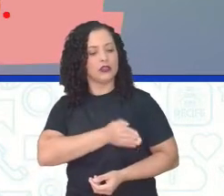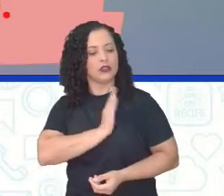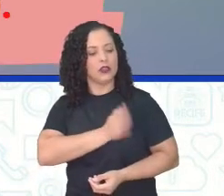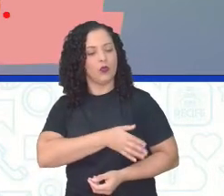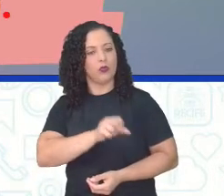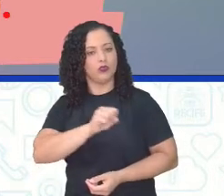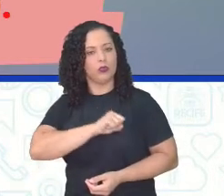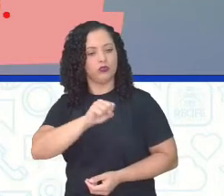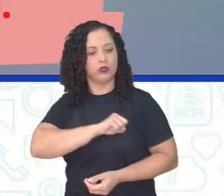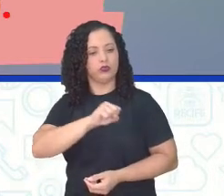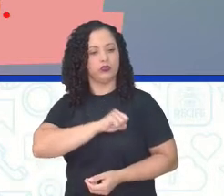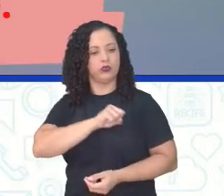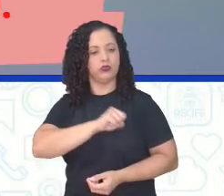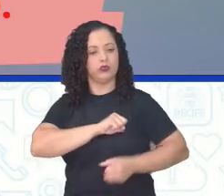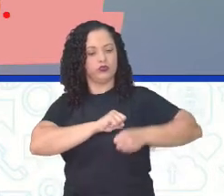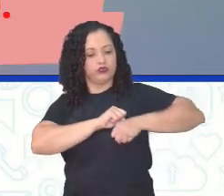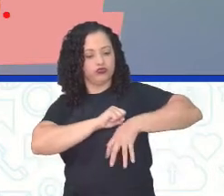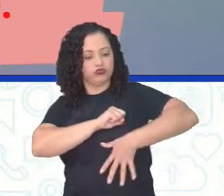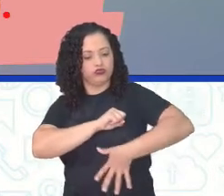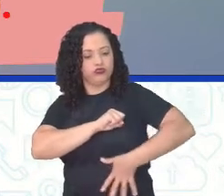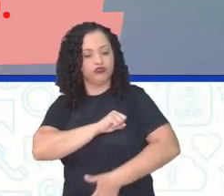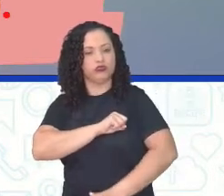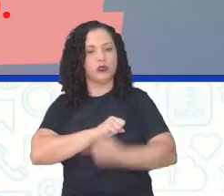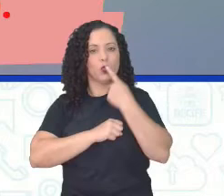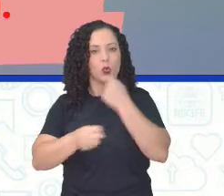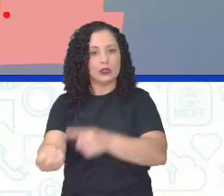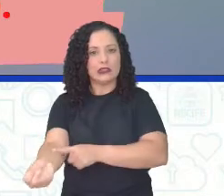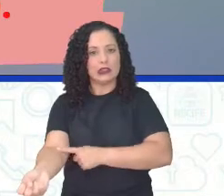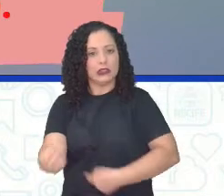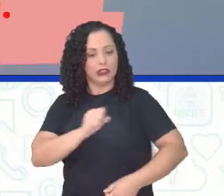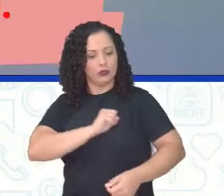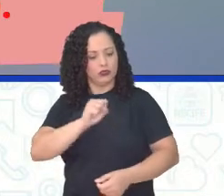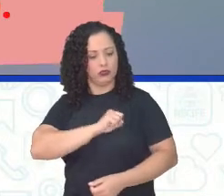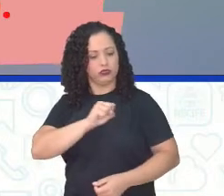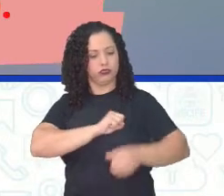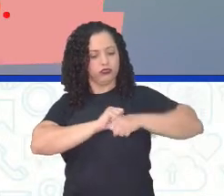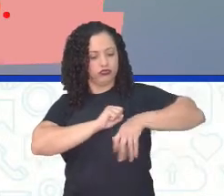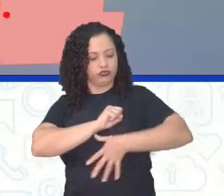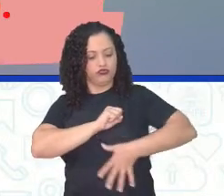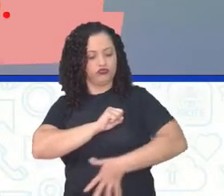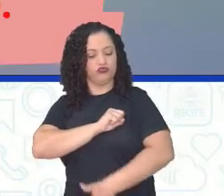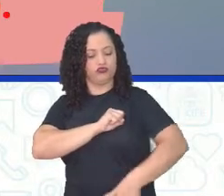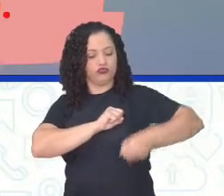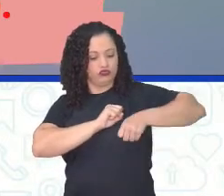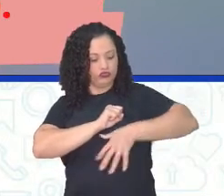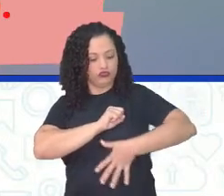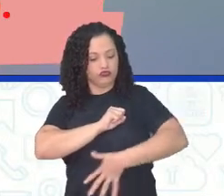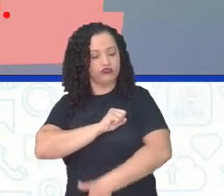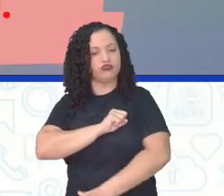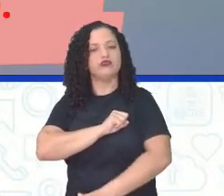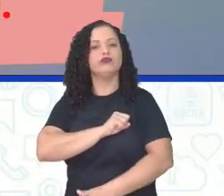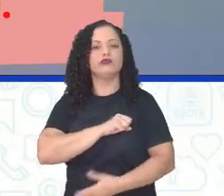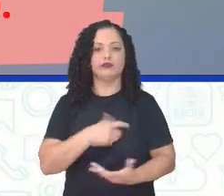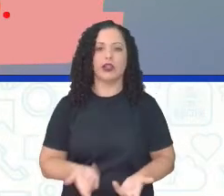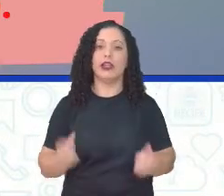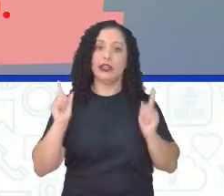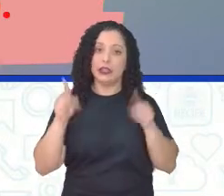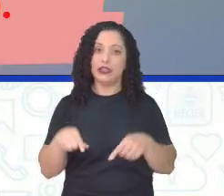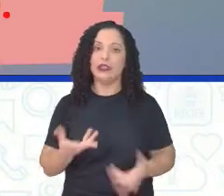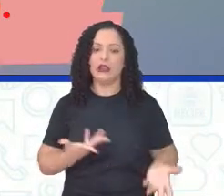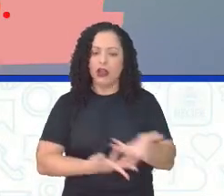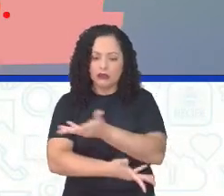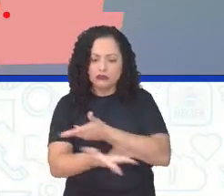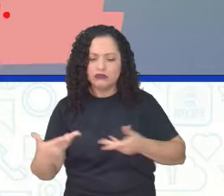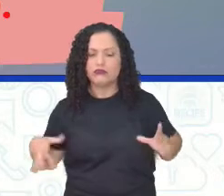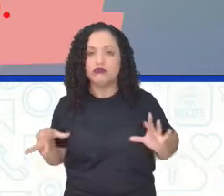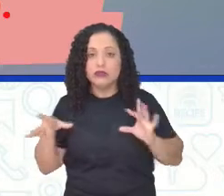bombeando sangue para todo o corpo. E aí, gente, o coração não está sozinho, por isso que a gente diz que ele é um sistema integrado. Ele vai